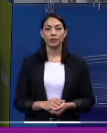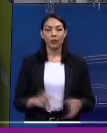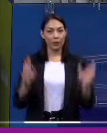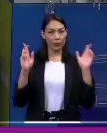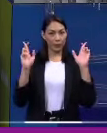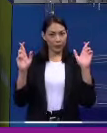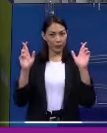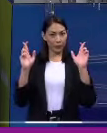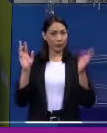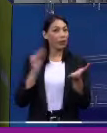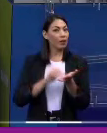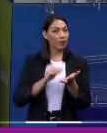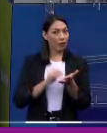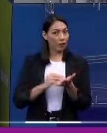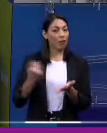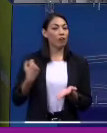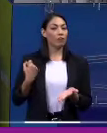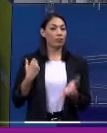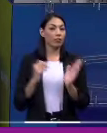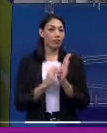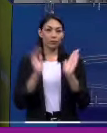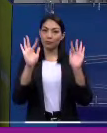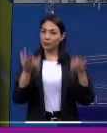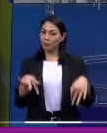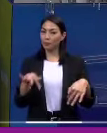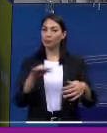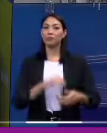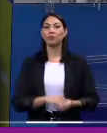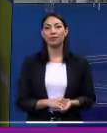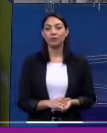05. Dedos cruzados, anotem os números até o final.